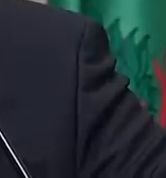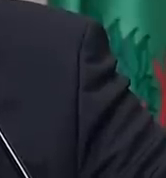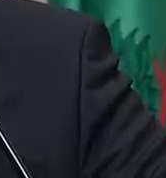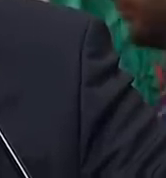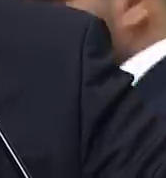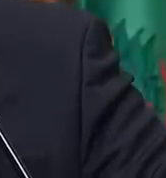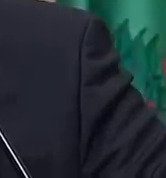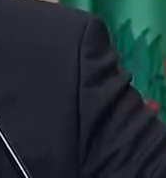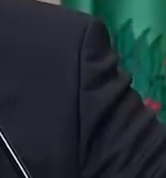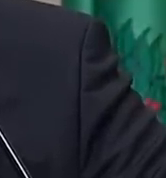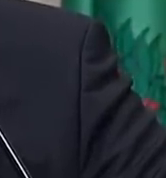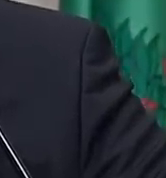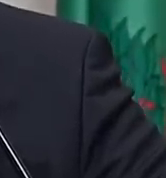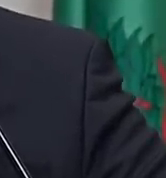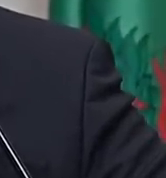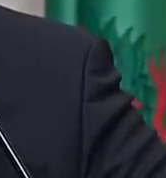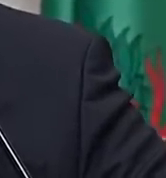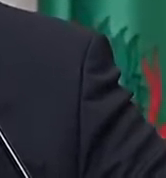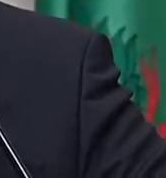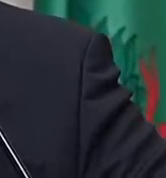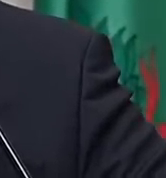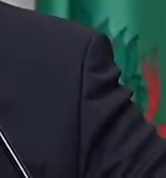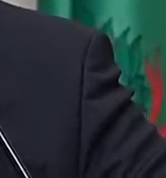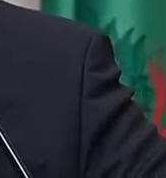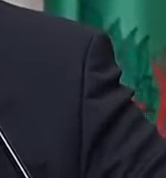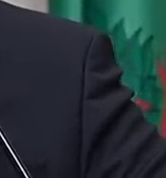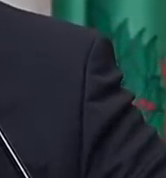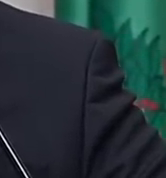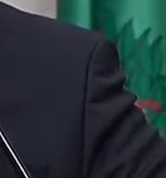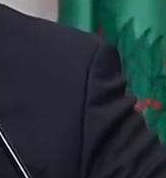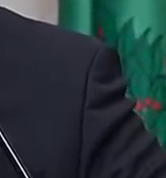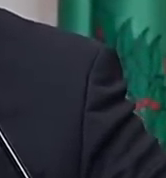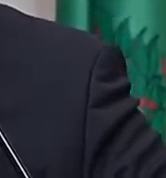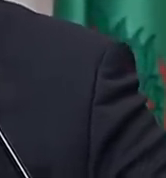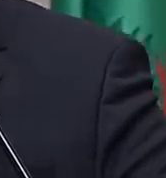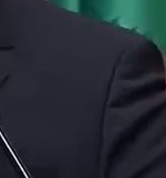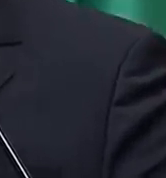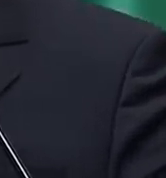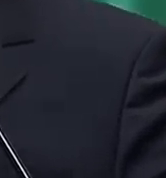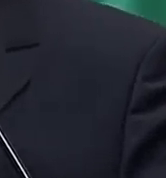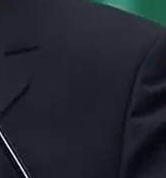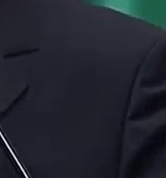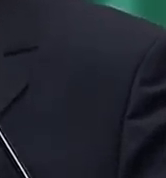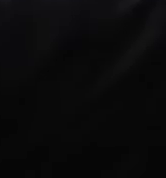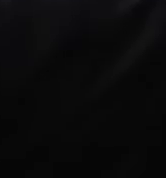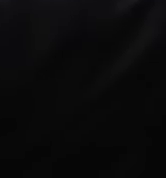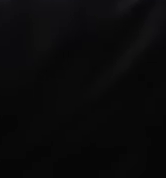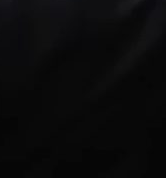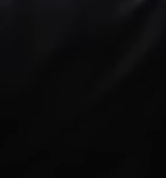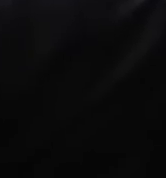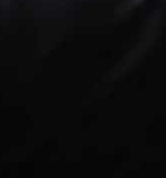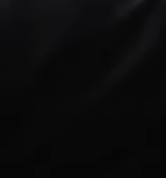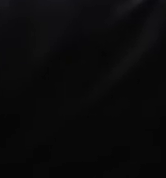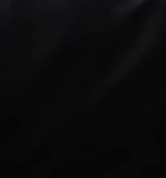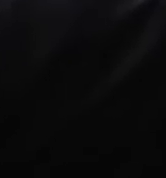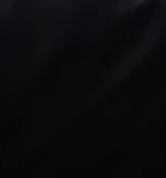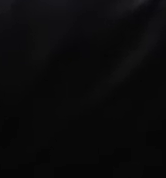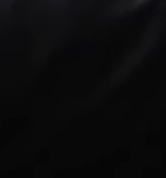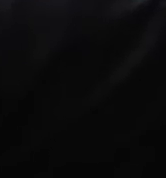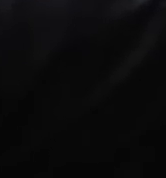O parlamentar também fez menção às escutas telefônicas divulgadas na imprensa sobre o